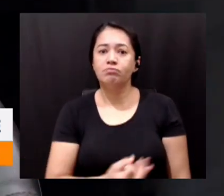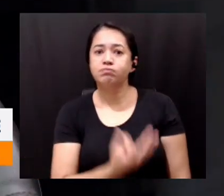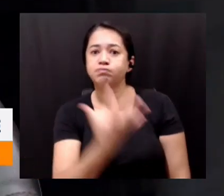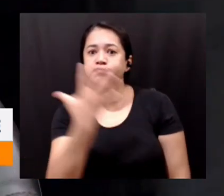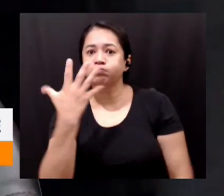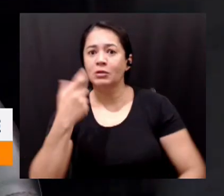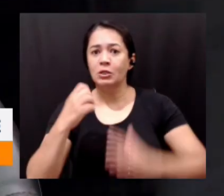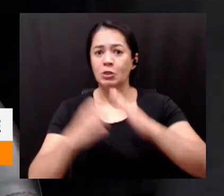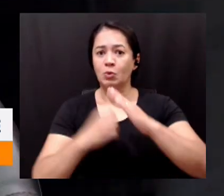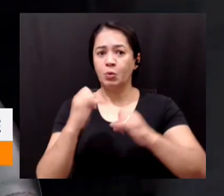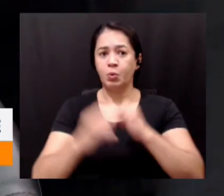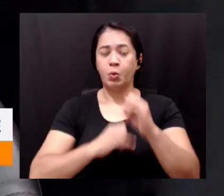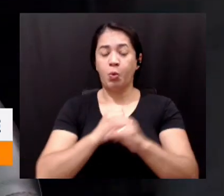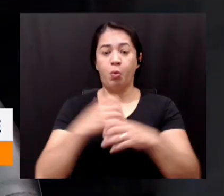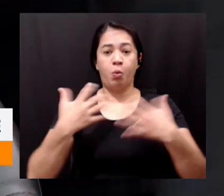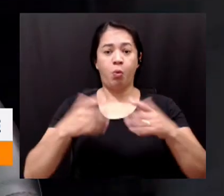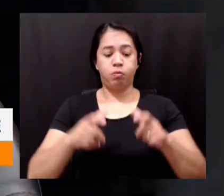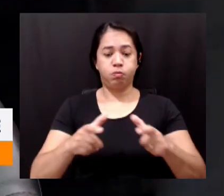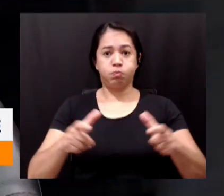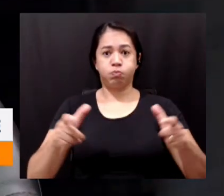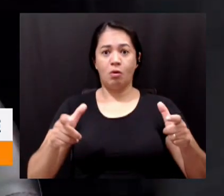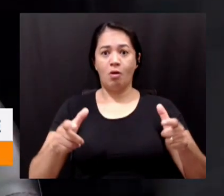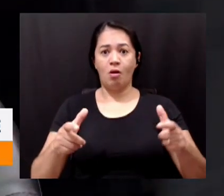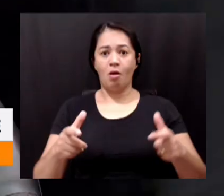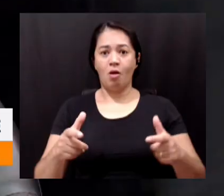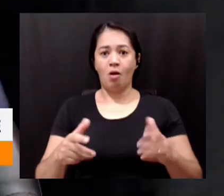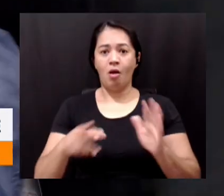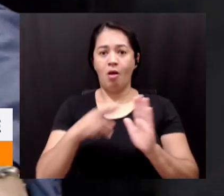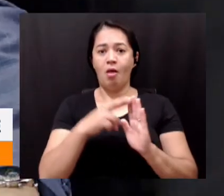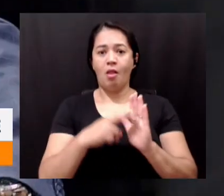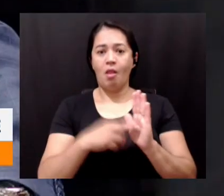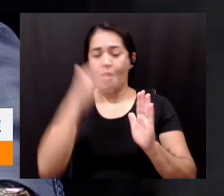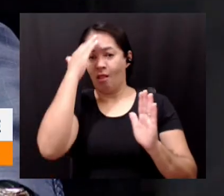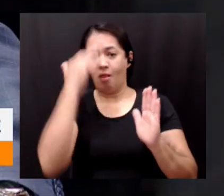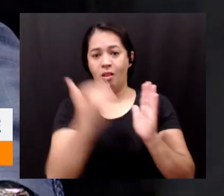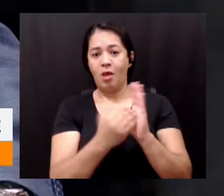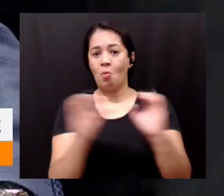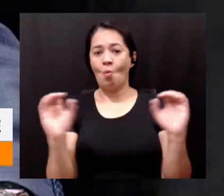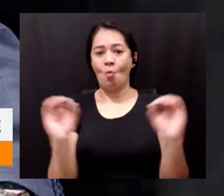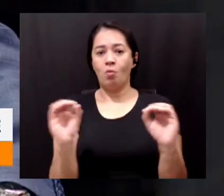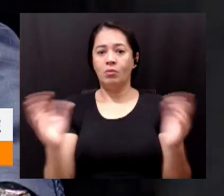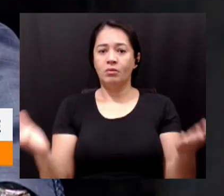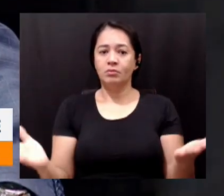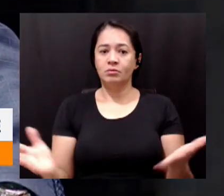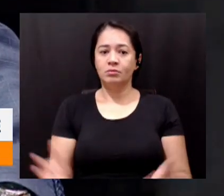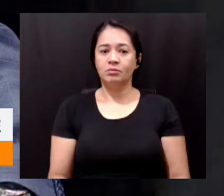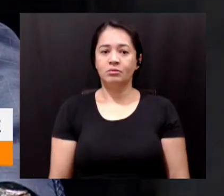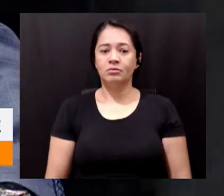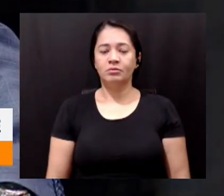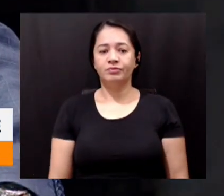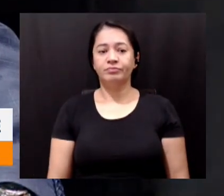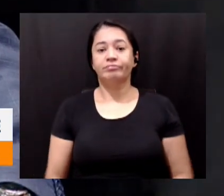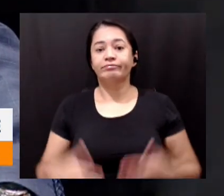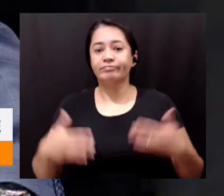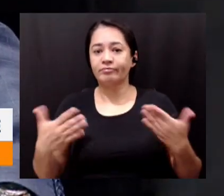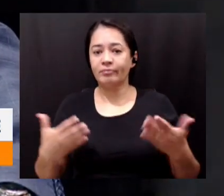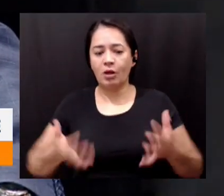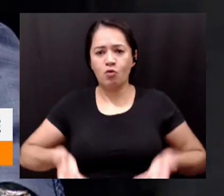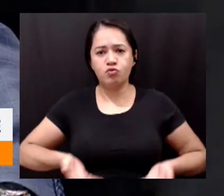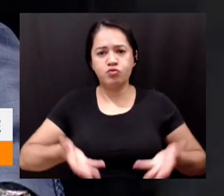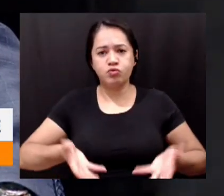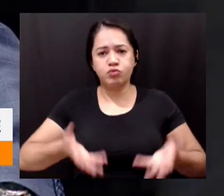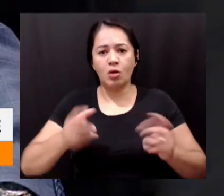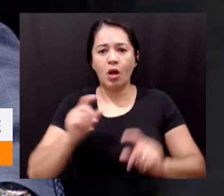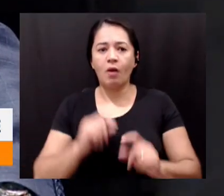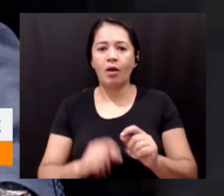né, dessa regulamentação, vamos dizer assim. Então isso incentiva com que as pessoas